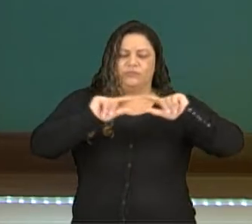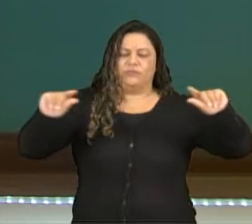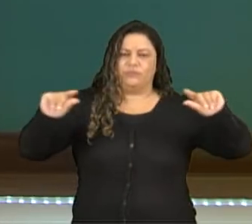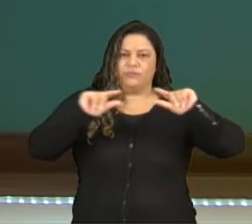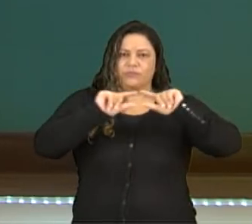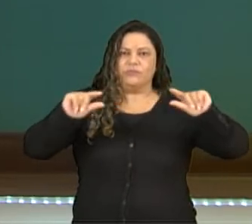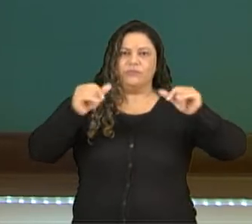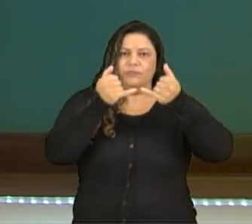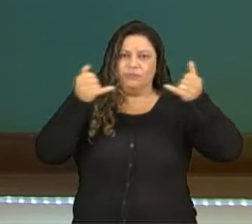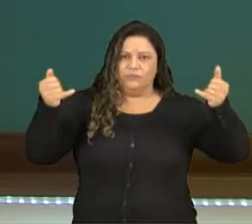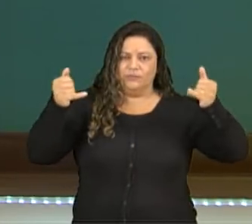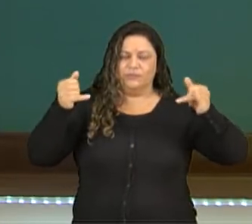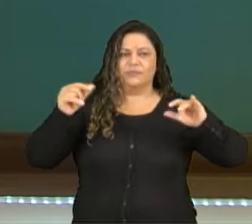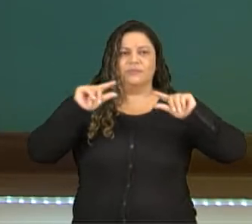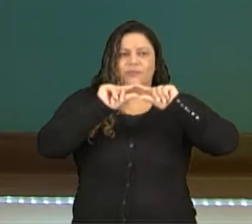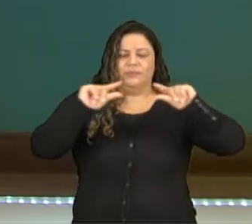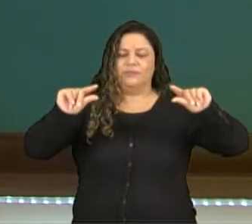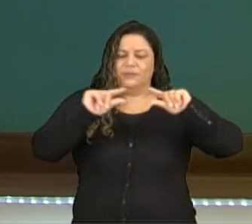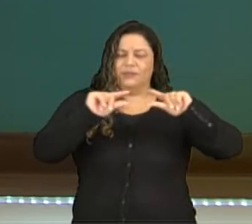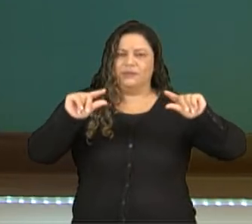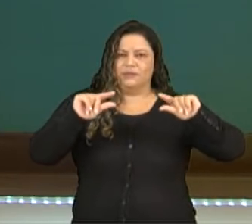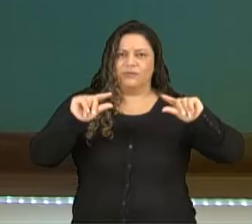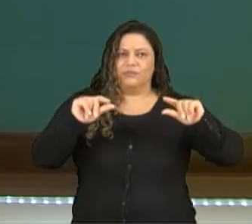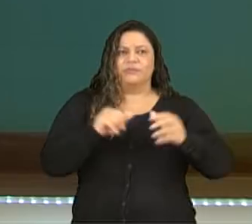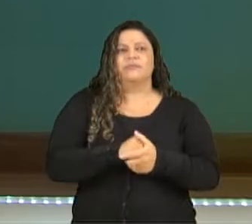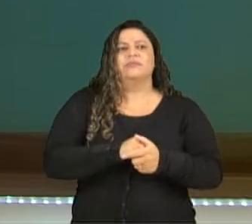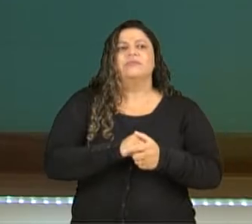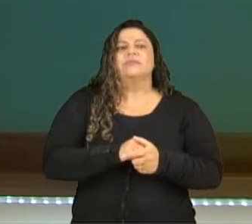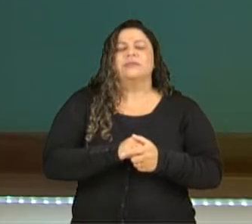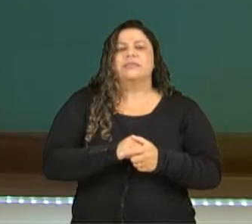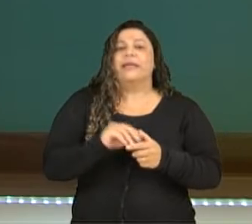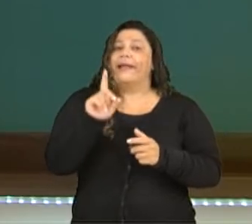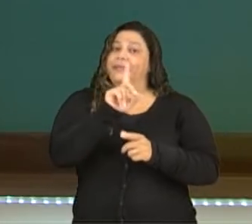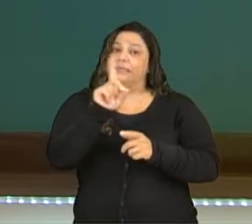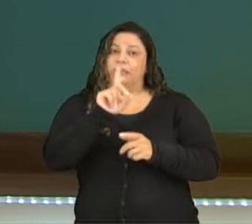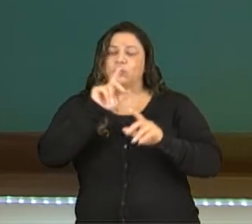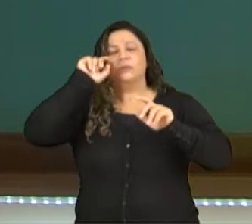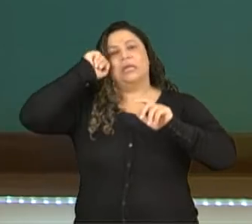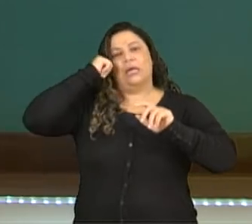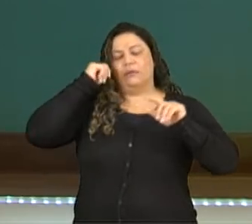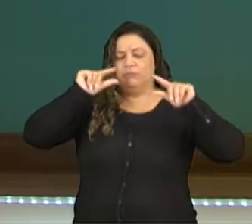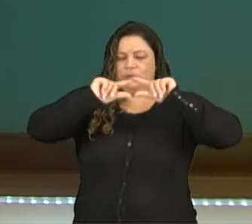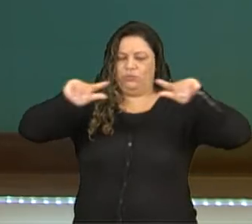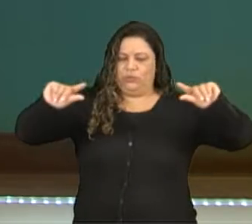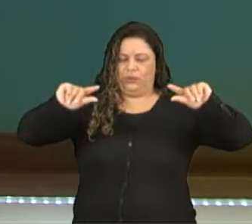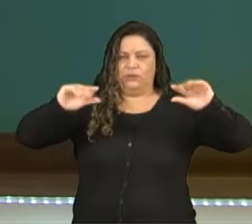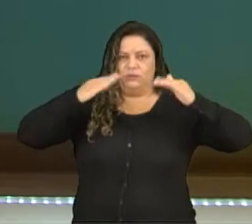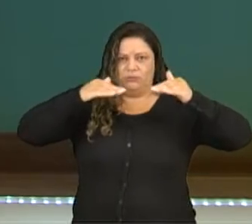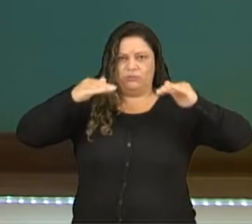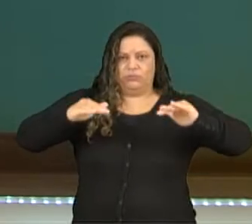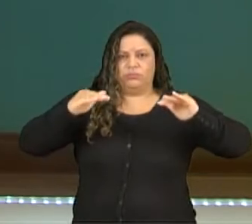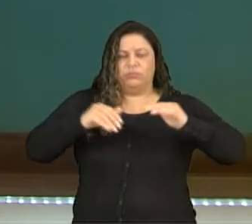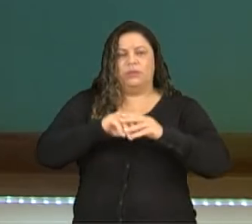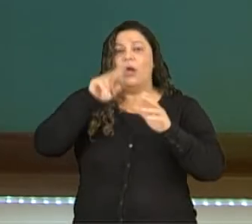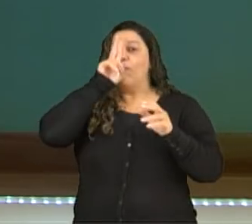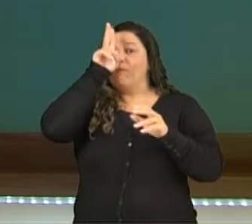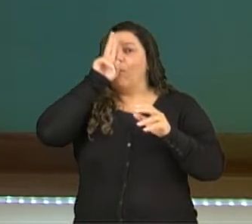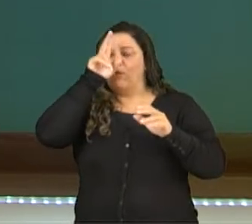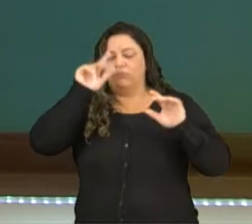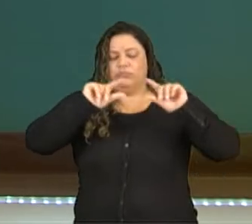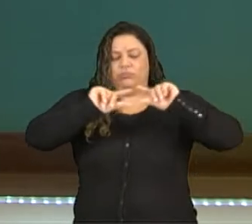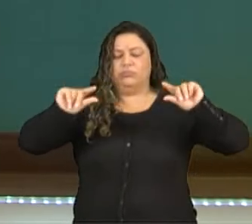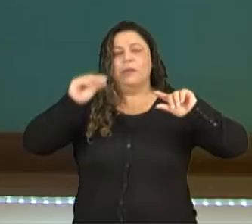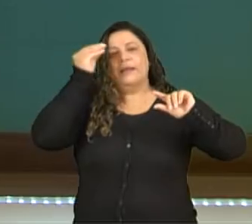fina, o subtítulo, ele já também não está em negrito, então dá para a gente entender que ele é o subtítulo da nossa